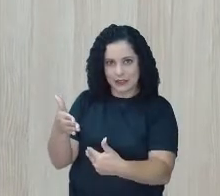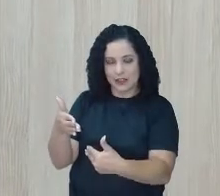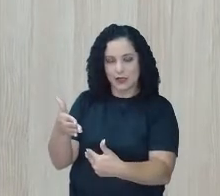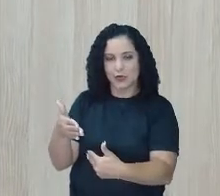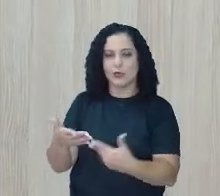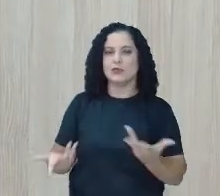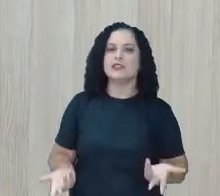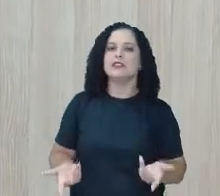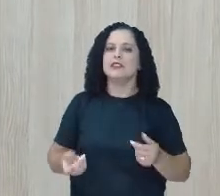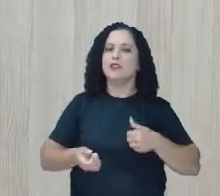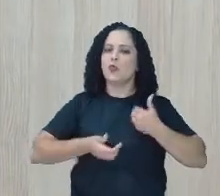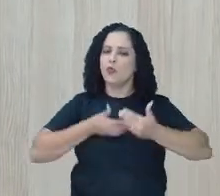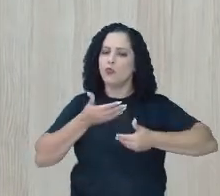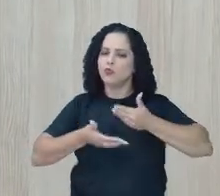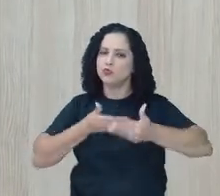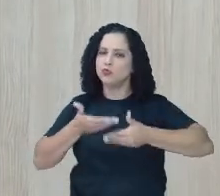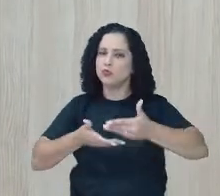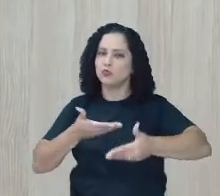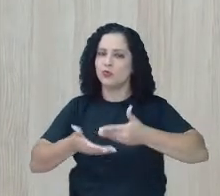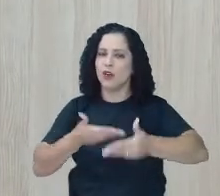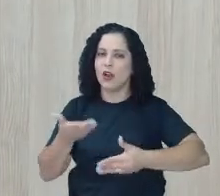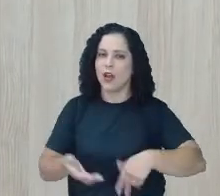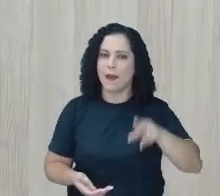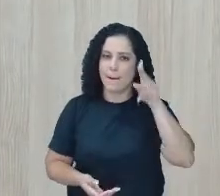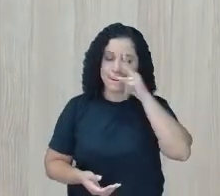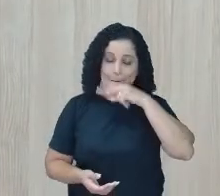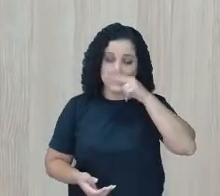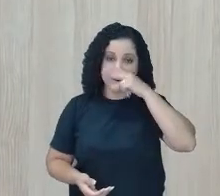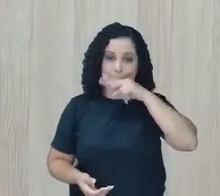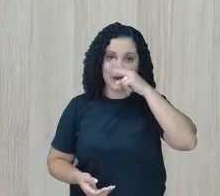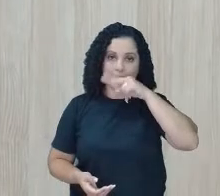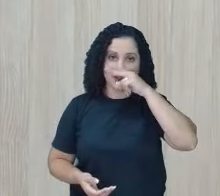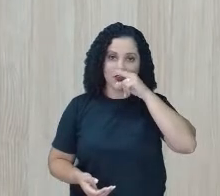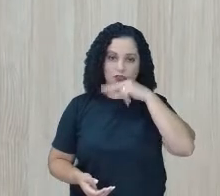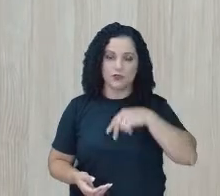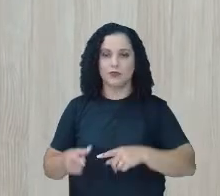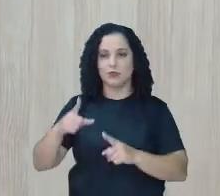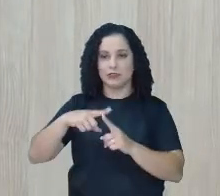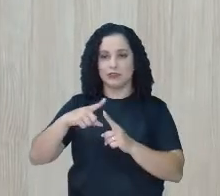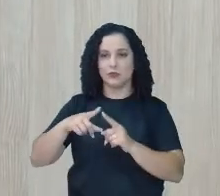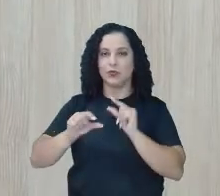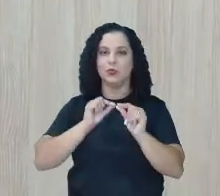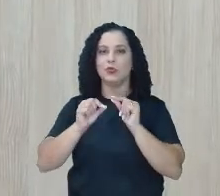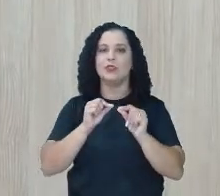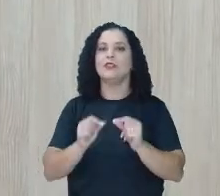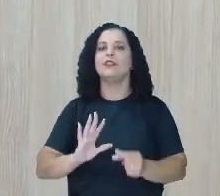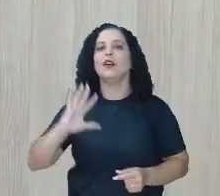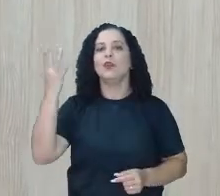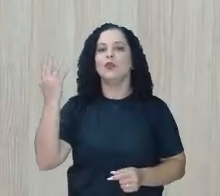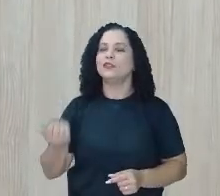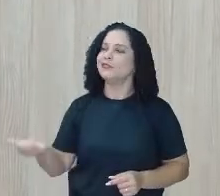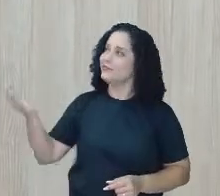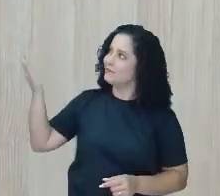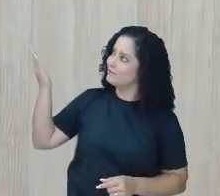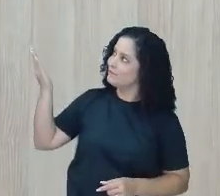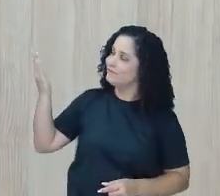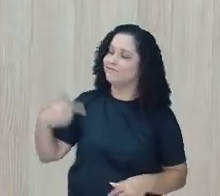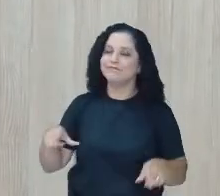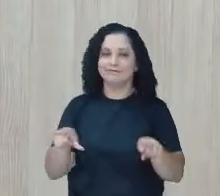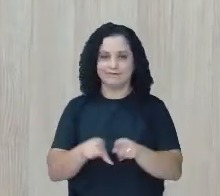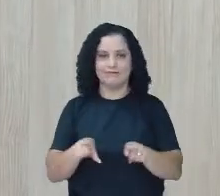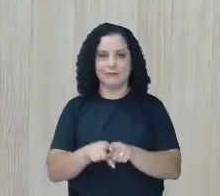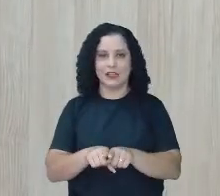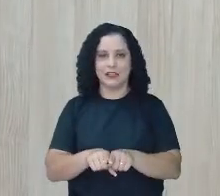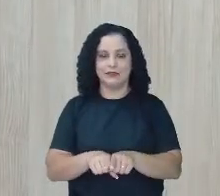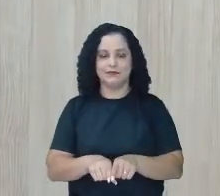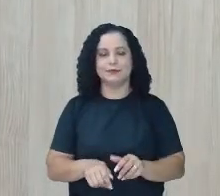Se a gente continuasse com aquela mesma angulação, aquele mesmo formato, olha aqui o que ia aparecer? Um octógono também.